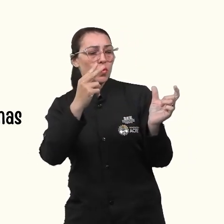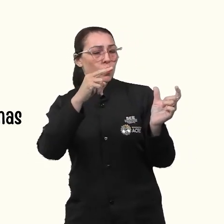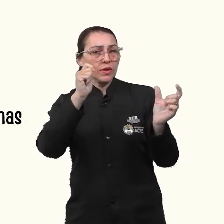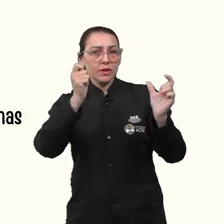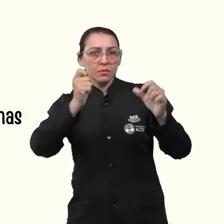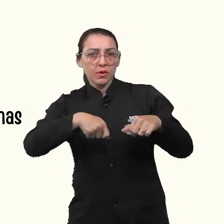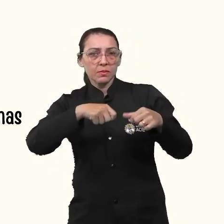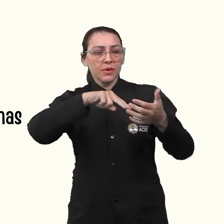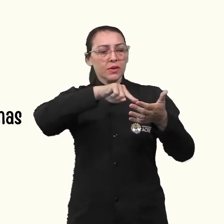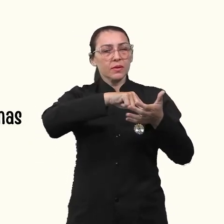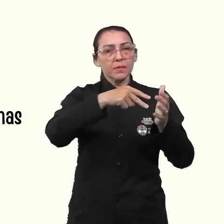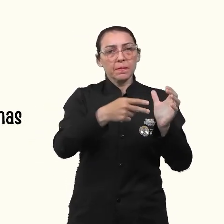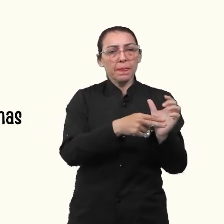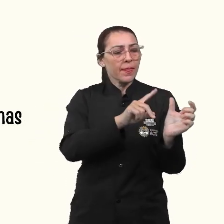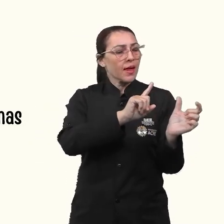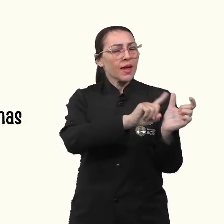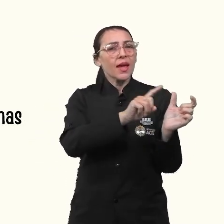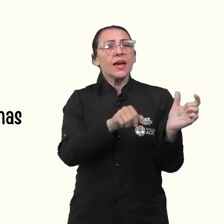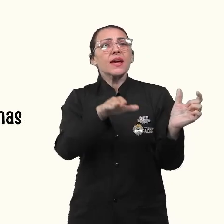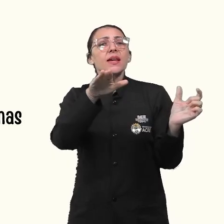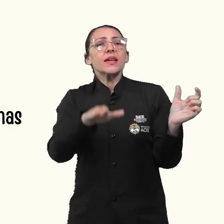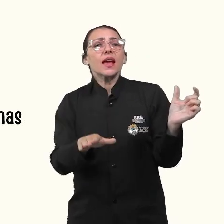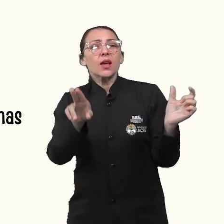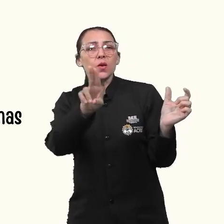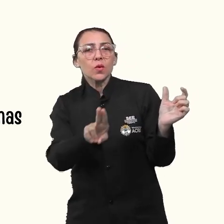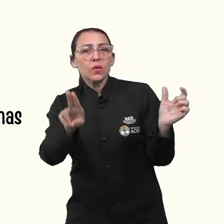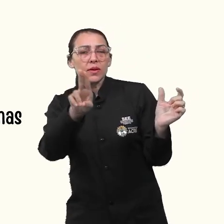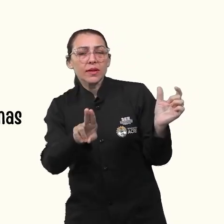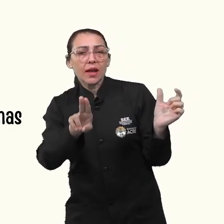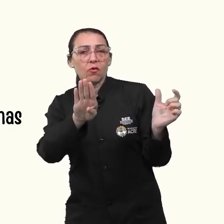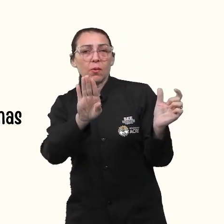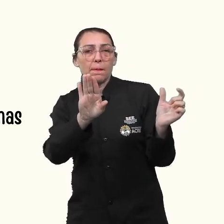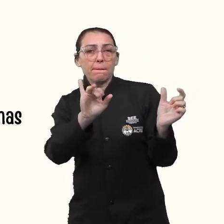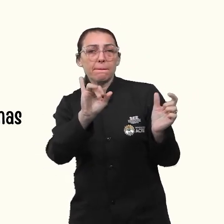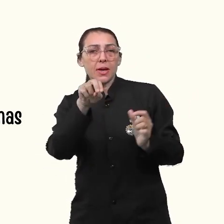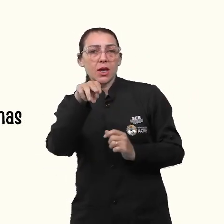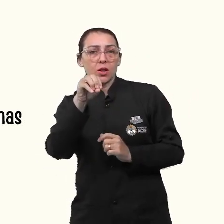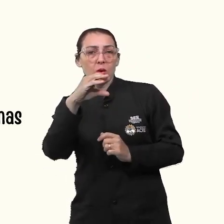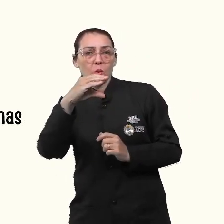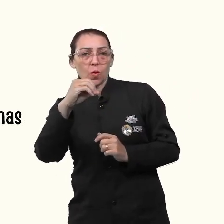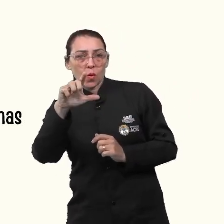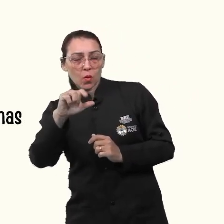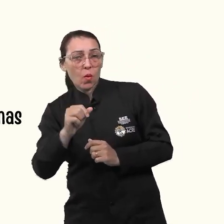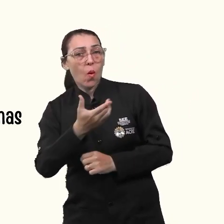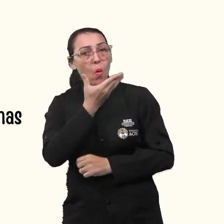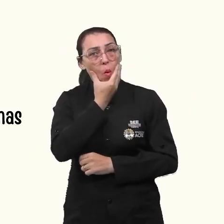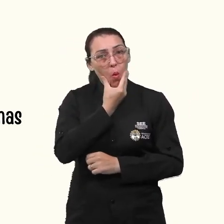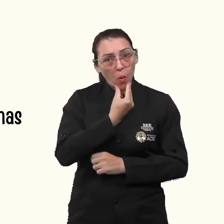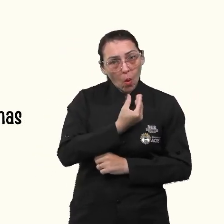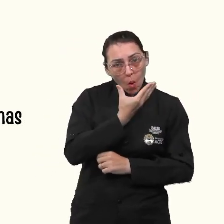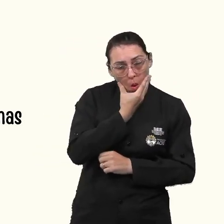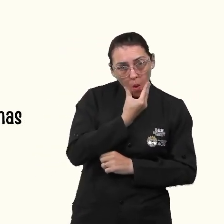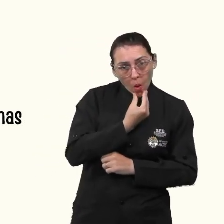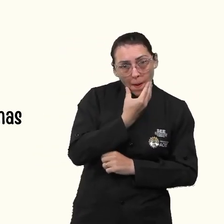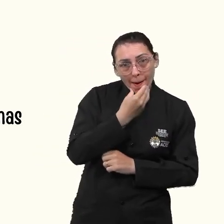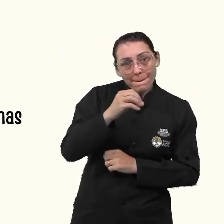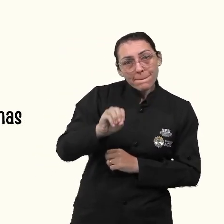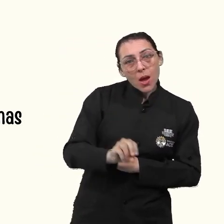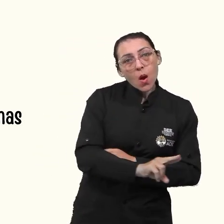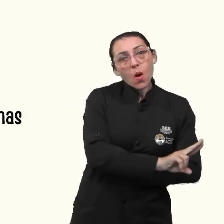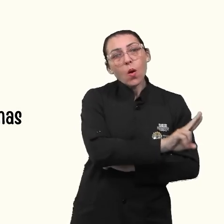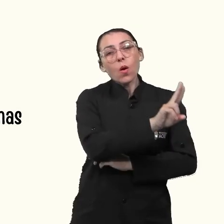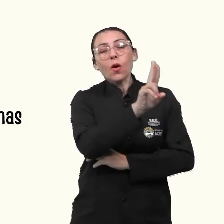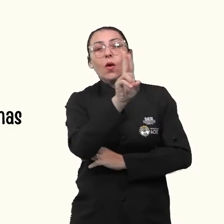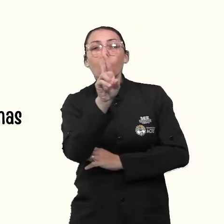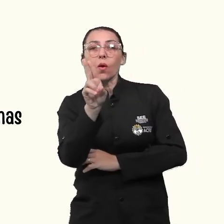de sentido. Quem usava esse binóculo? Será que era o homem que estava usando o binóculo